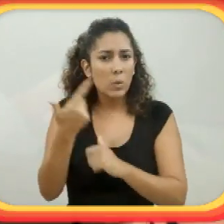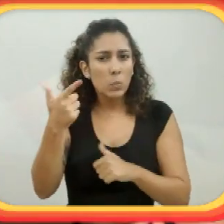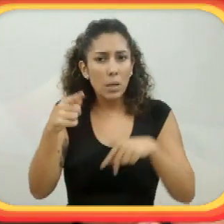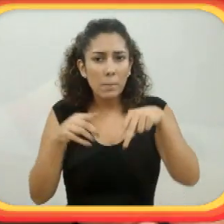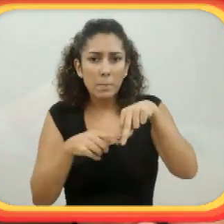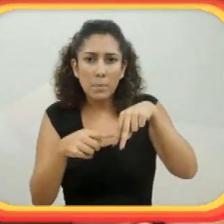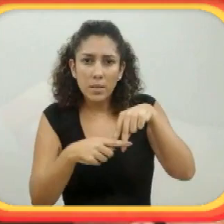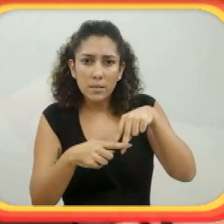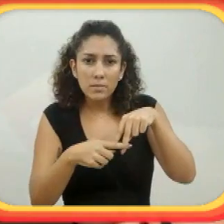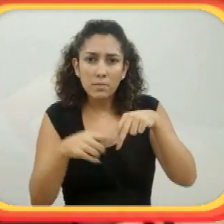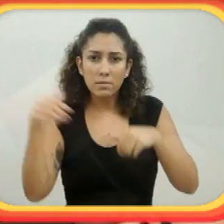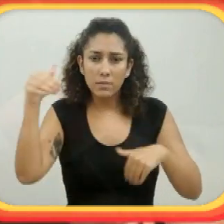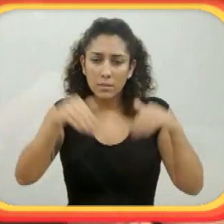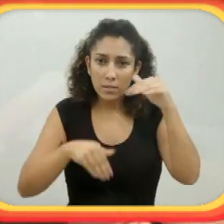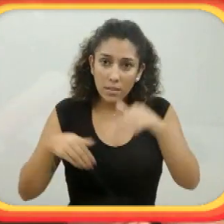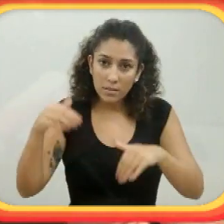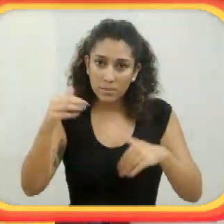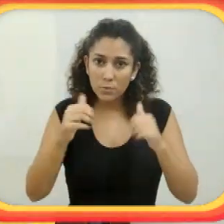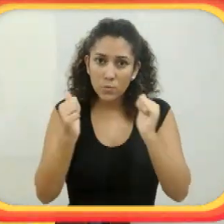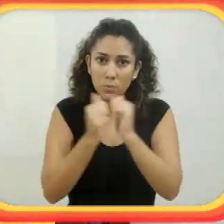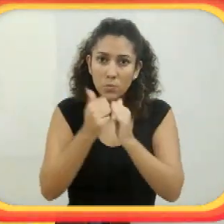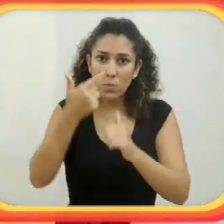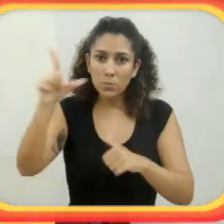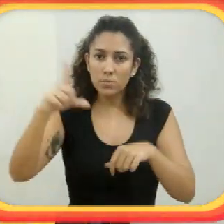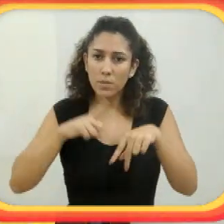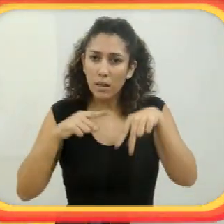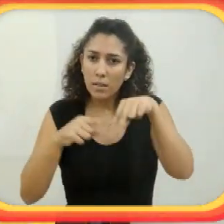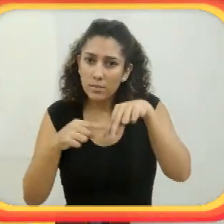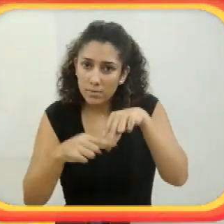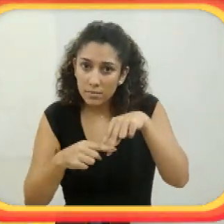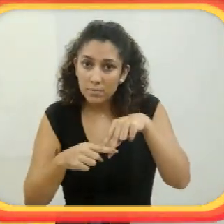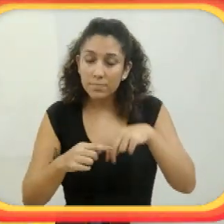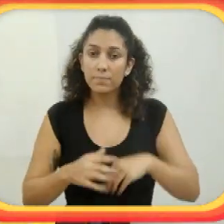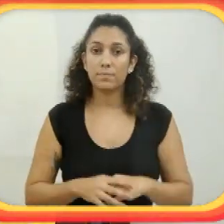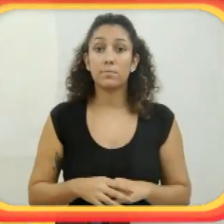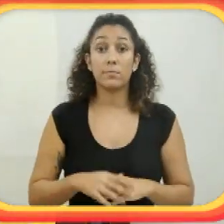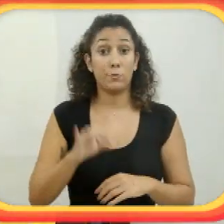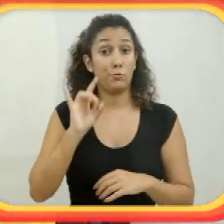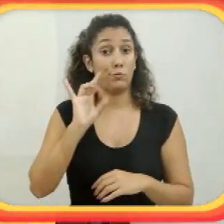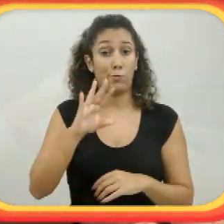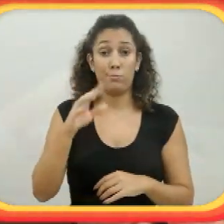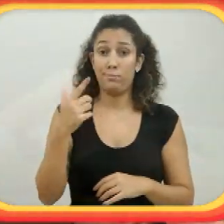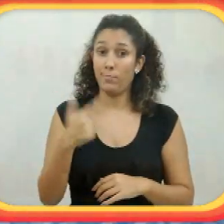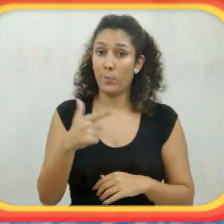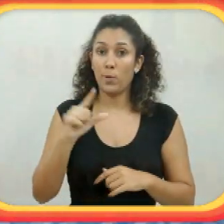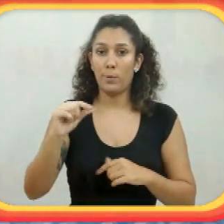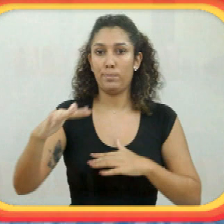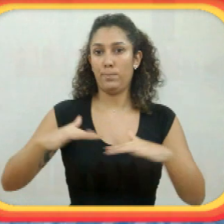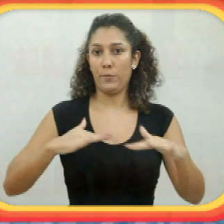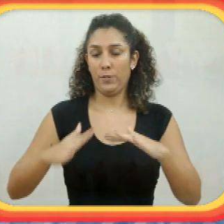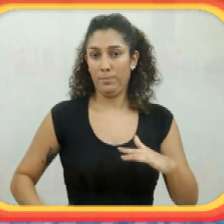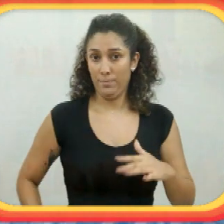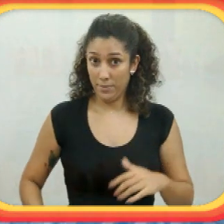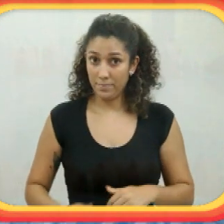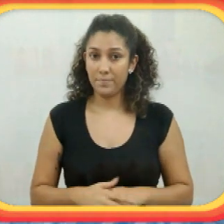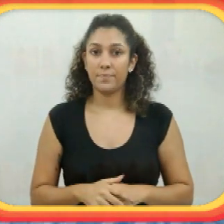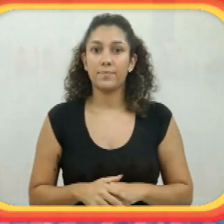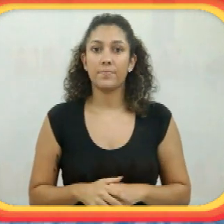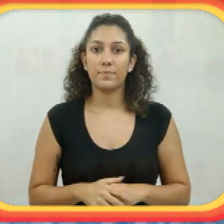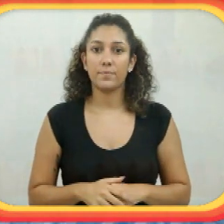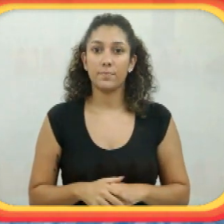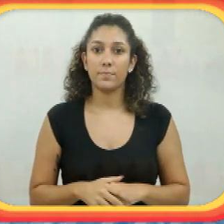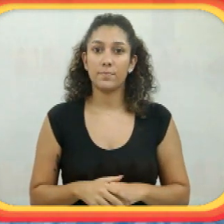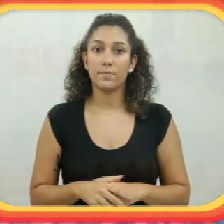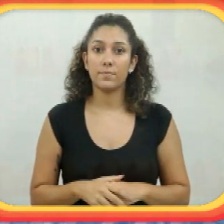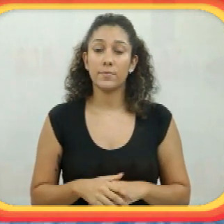aquele atleta que não tem as duas pernas nada com um atleta que tem as duas pernas, só que ele também não movimenta as